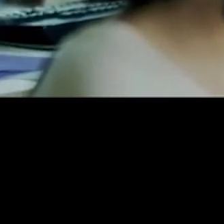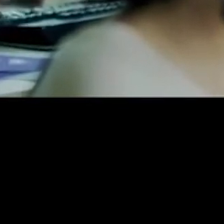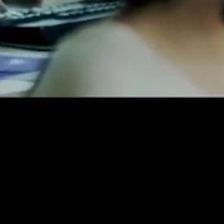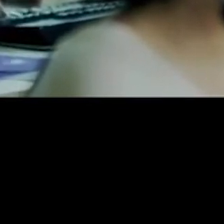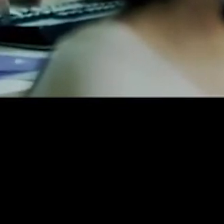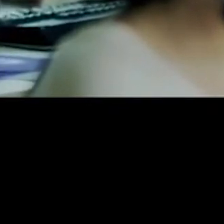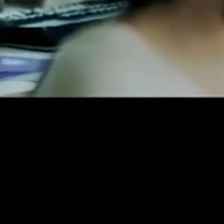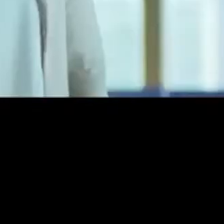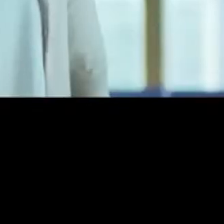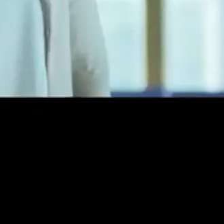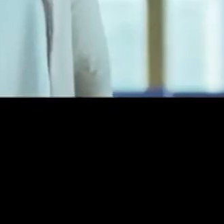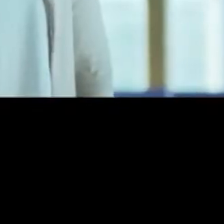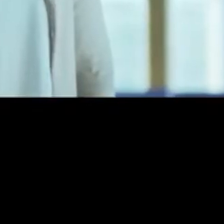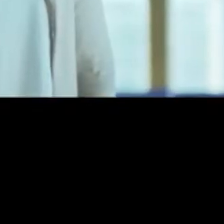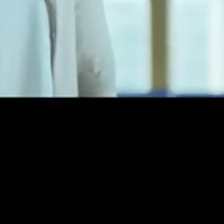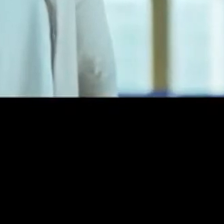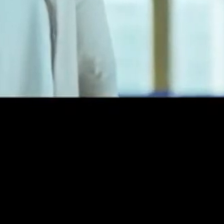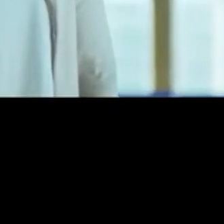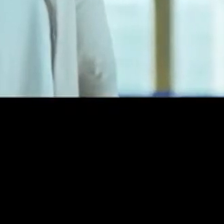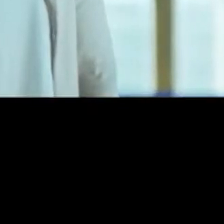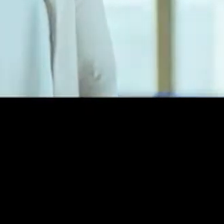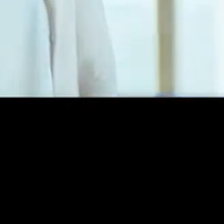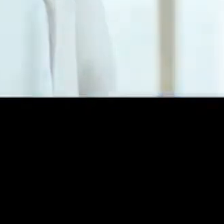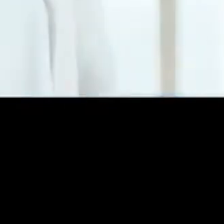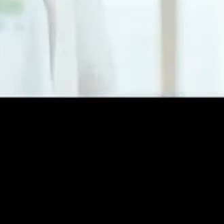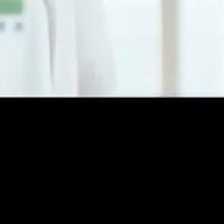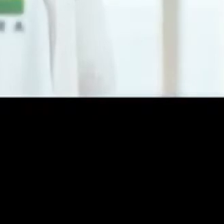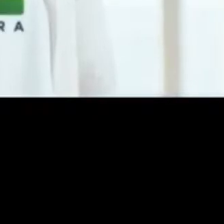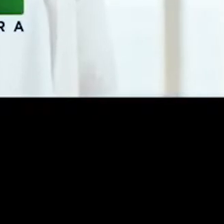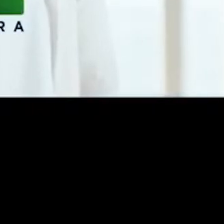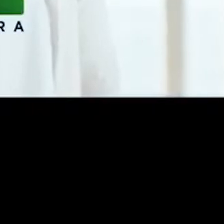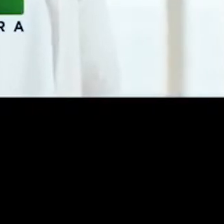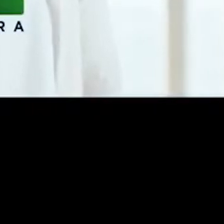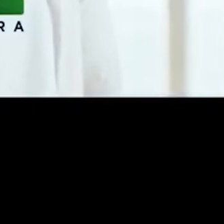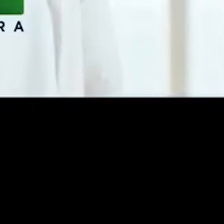para o 180. liga pra gente.